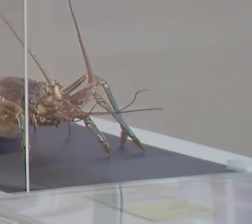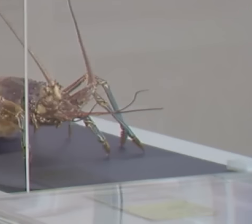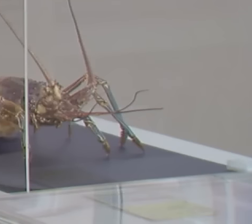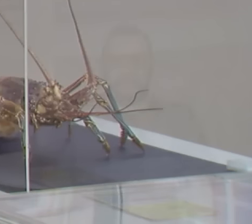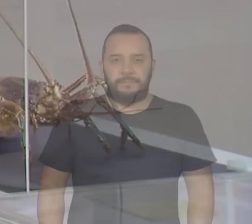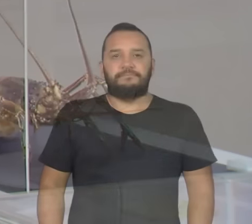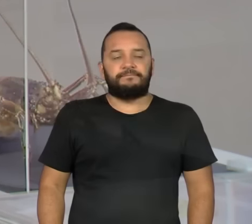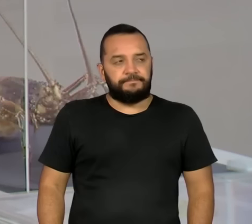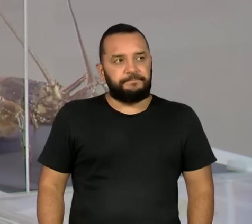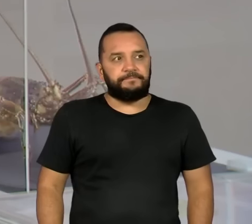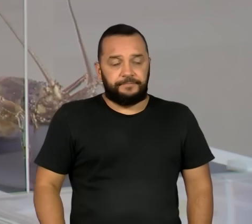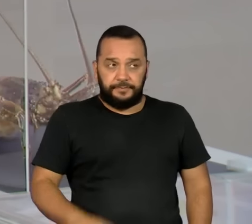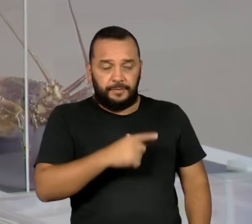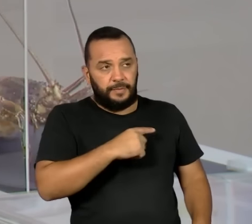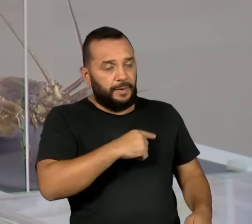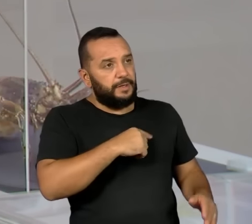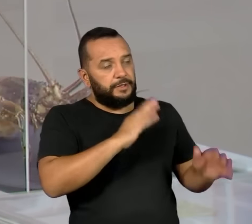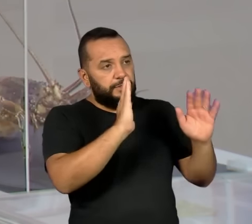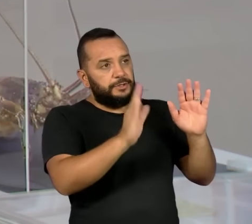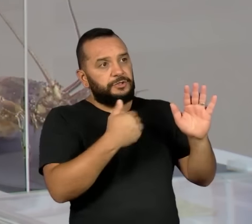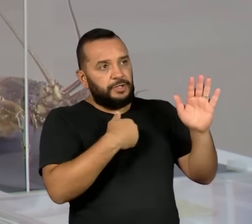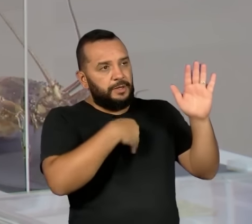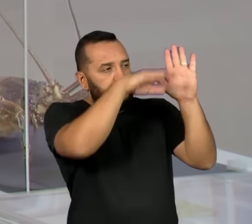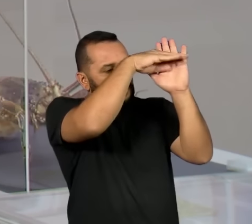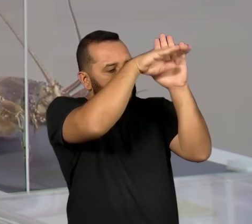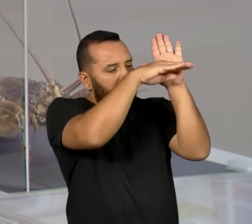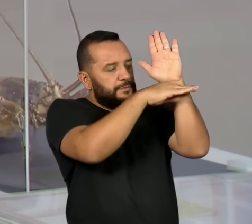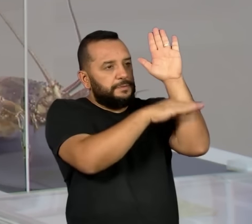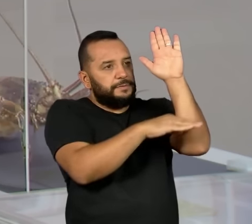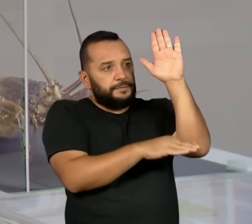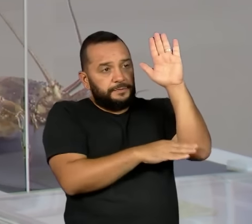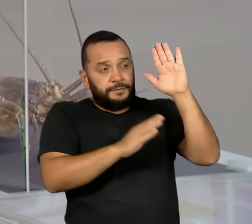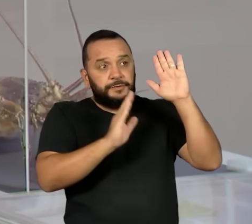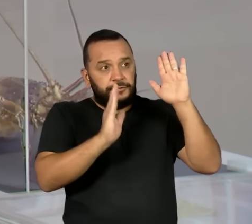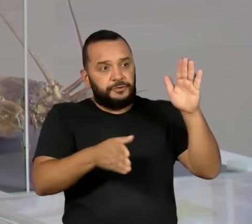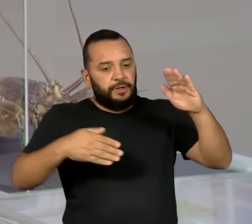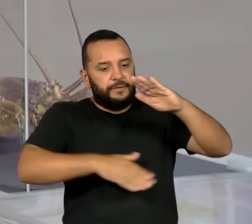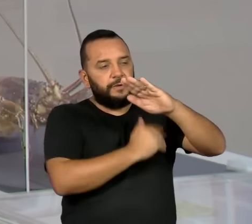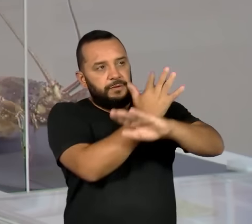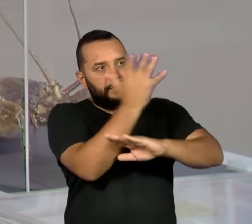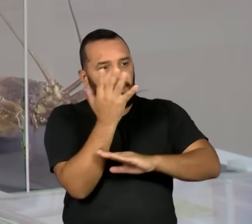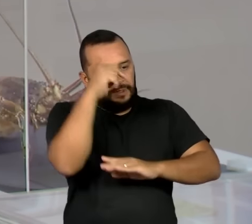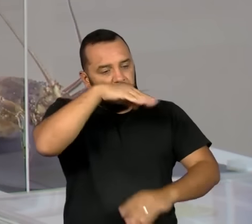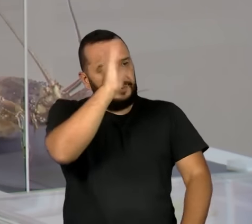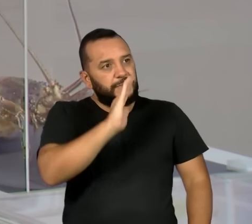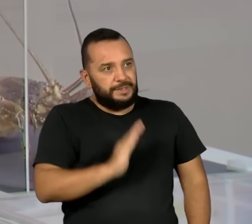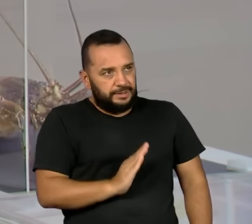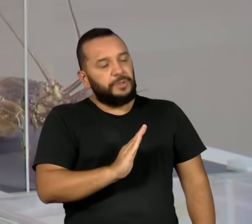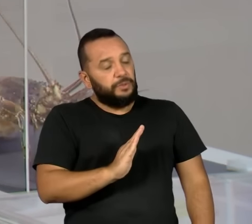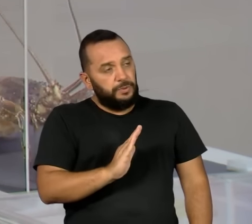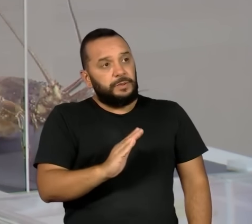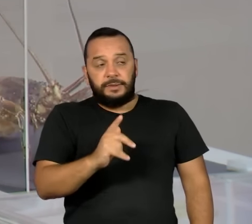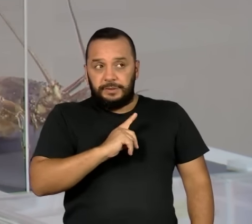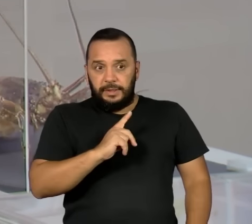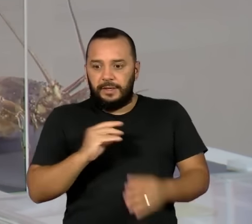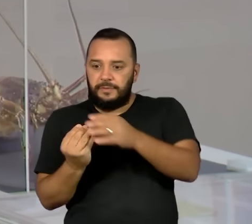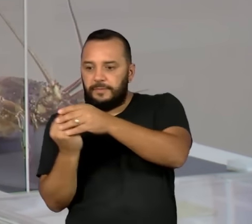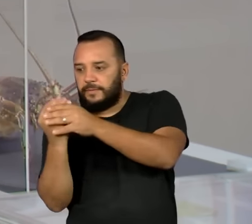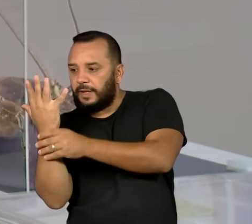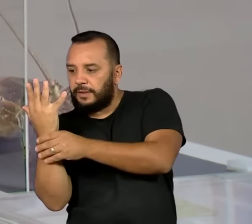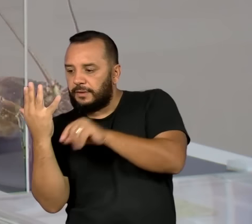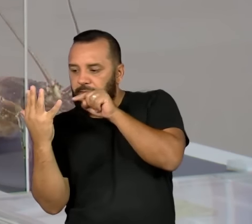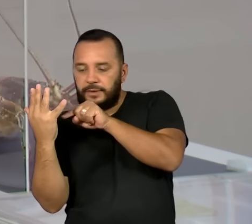O catálogo taxonômico da fauna do Brasil é um deles. Então, a partir dessa reestruturação, o catálogo, por exemplo, das plantas e dos fungos já